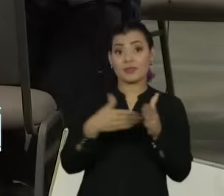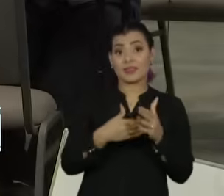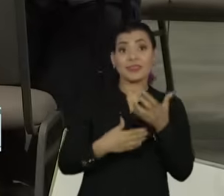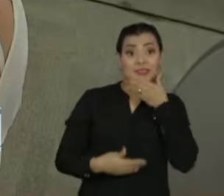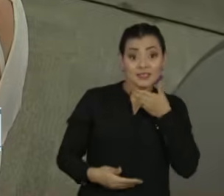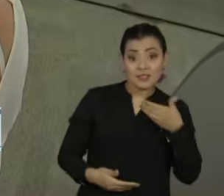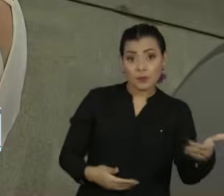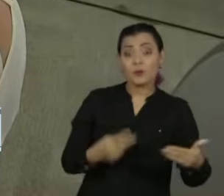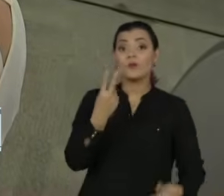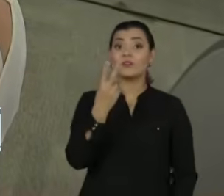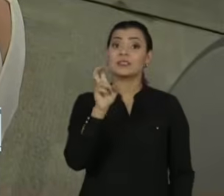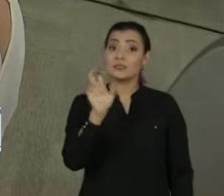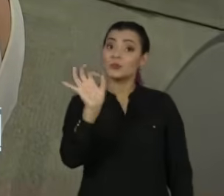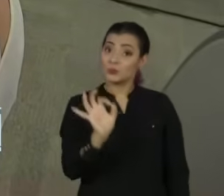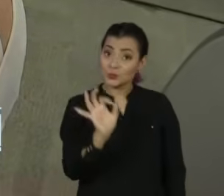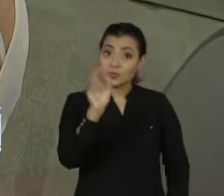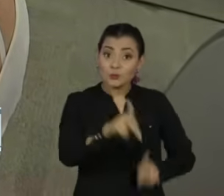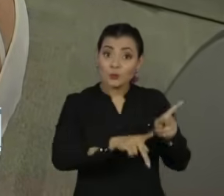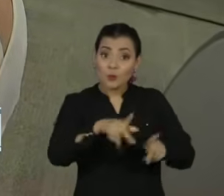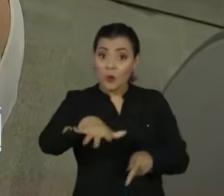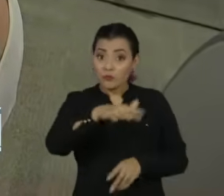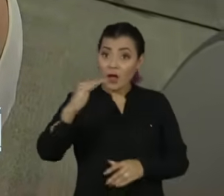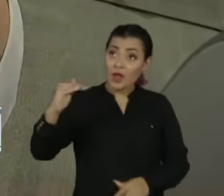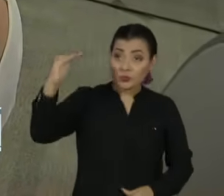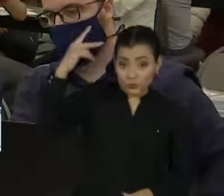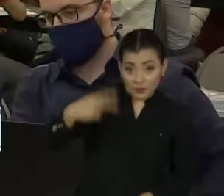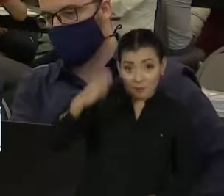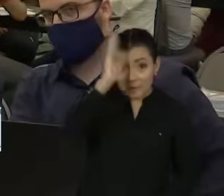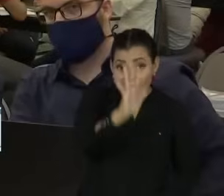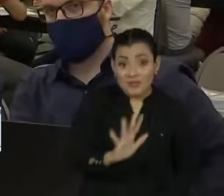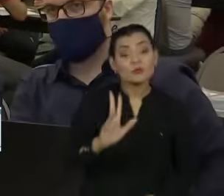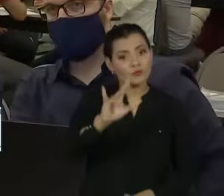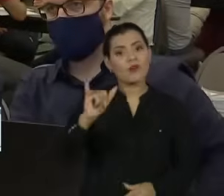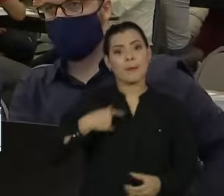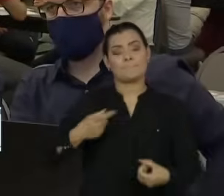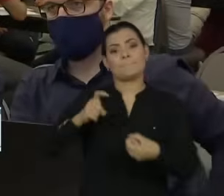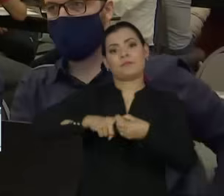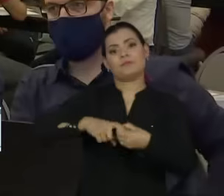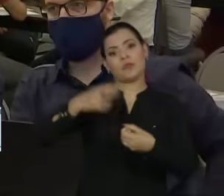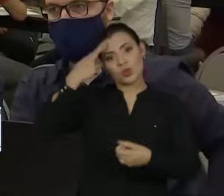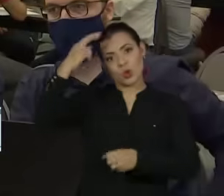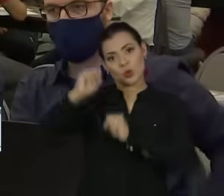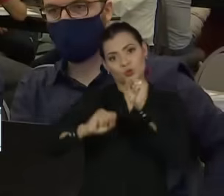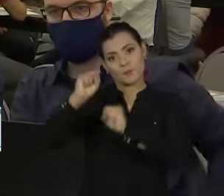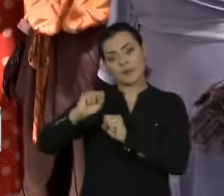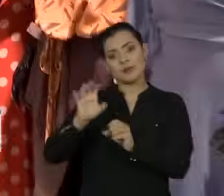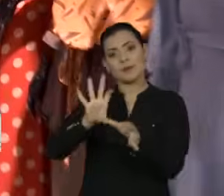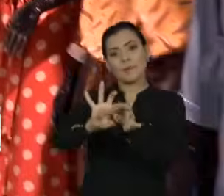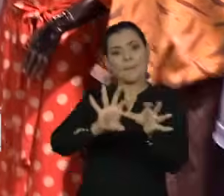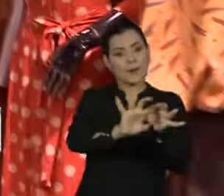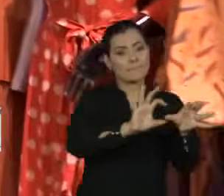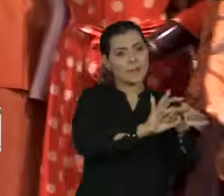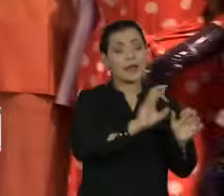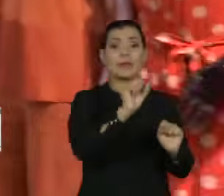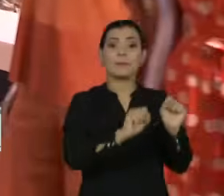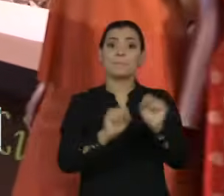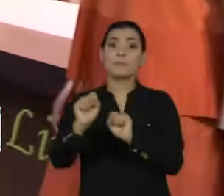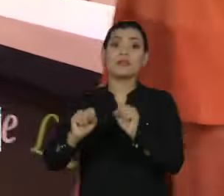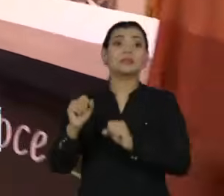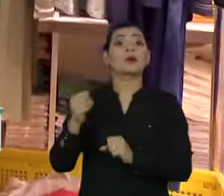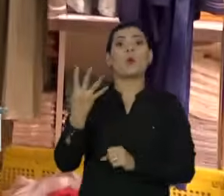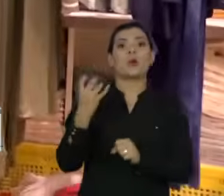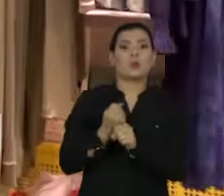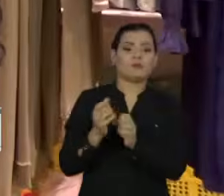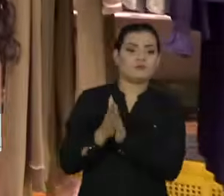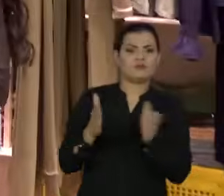menos 25% da população adulta do país estará envolvida em algum novo negócio ou com empresas de menos de 4